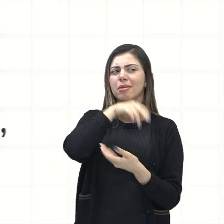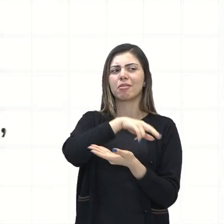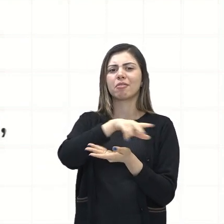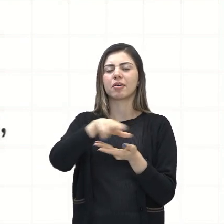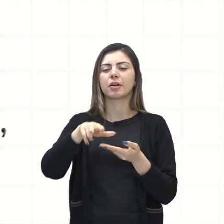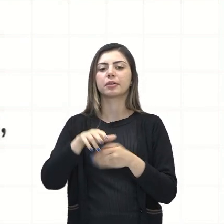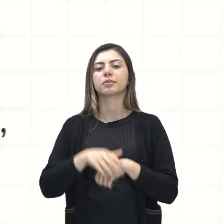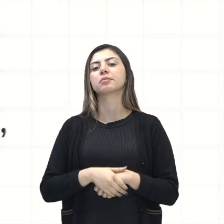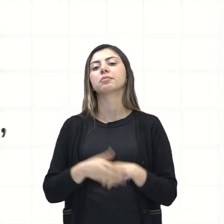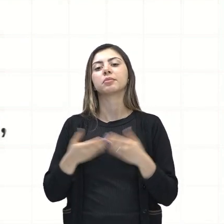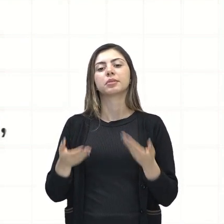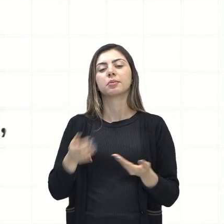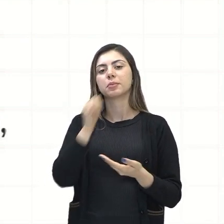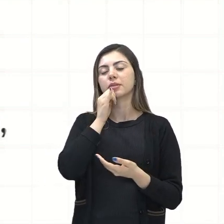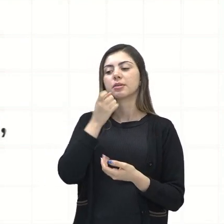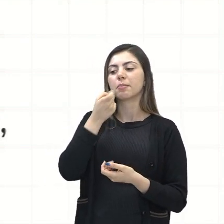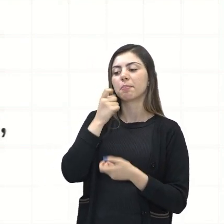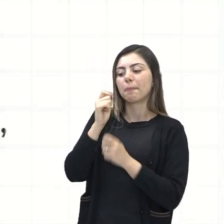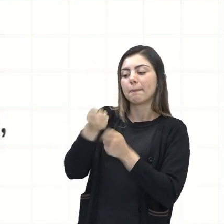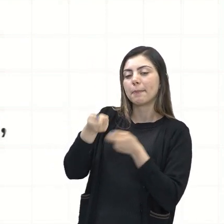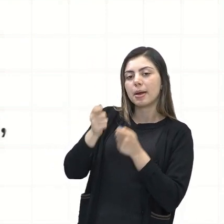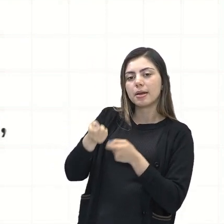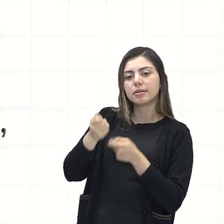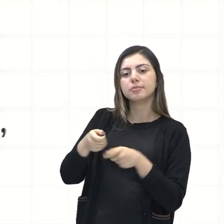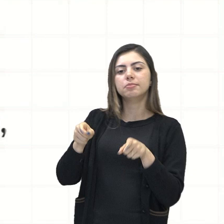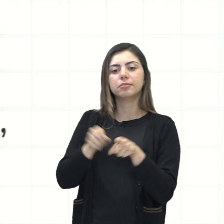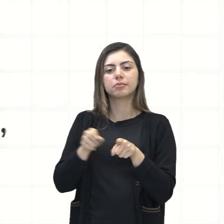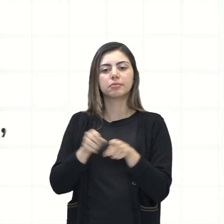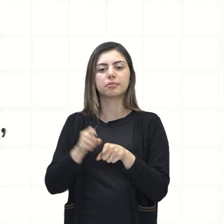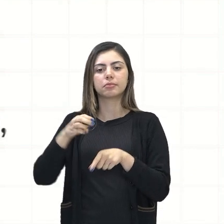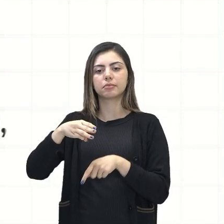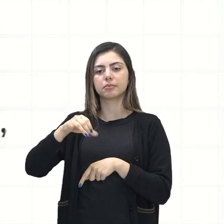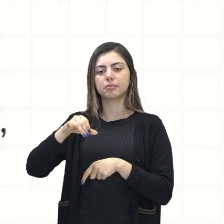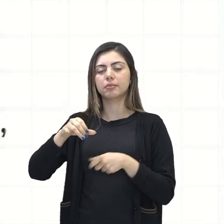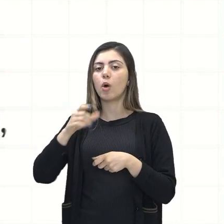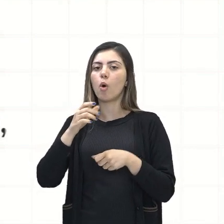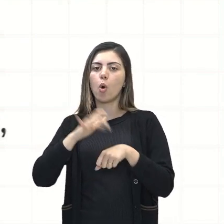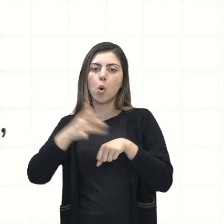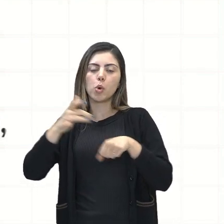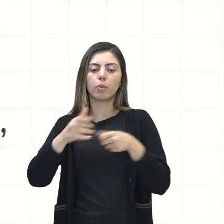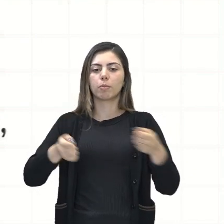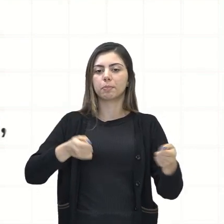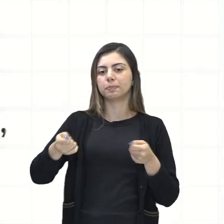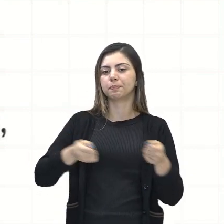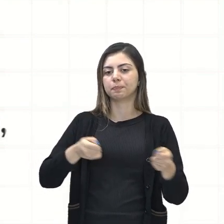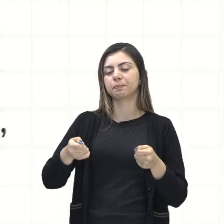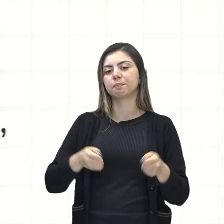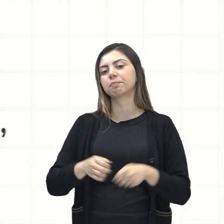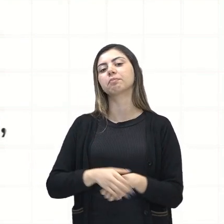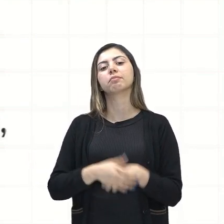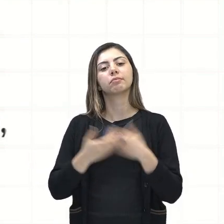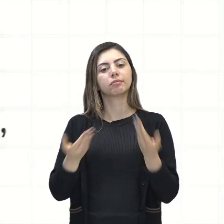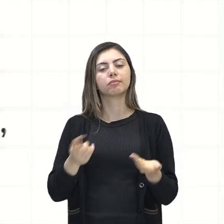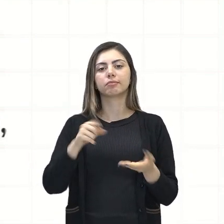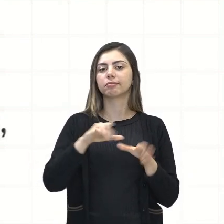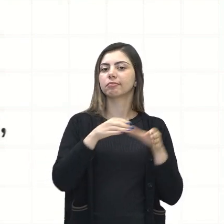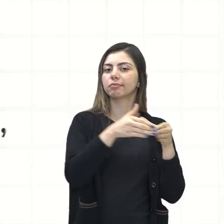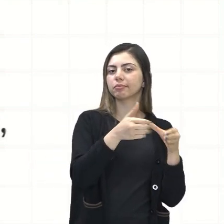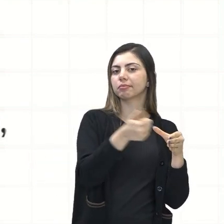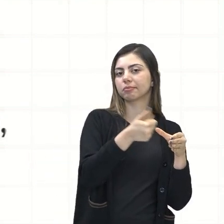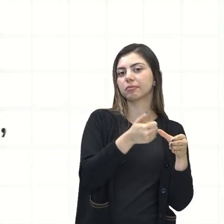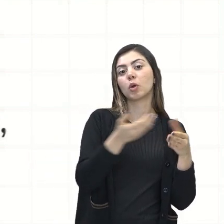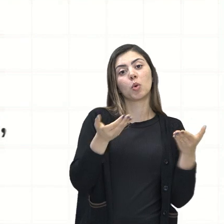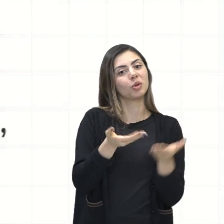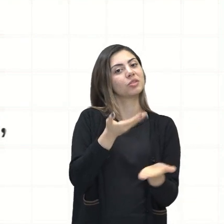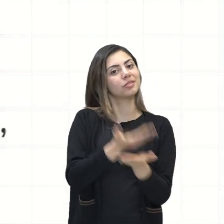vegetal. Como exemplo, eu tenho a pesca e tenho também aqui a mineração, certo? Então esse seria basicamente o setor primário, que é o que nós